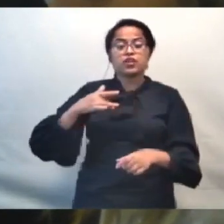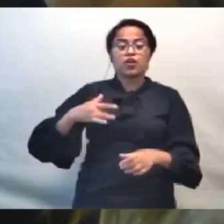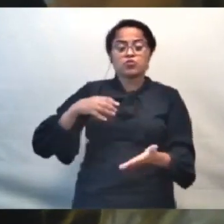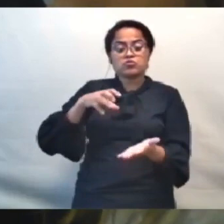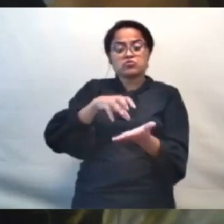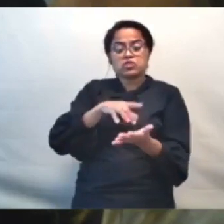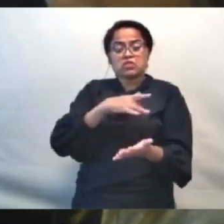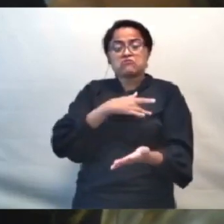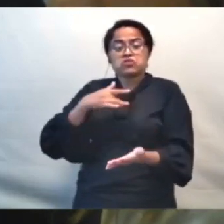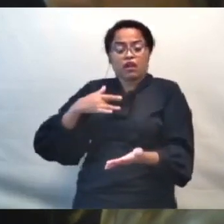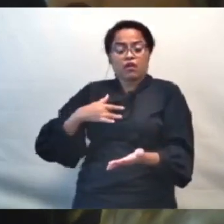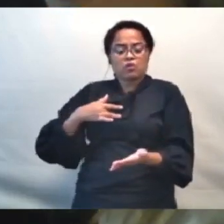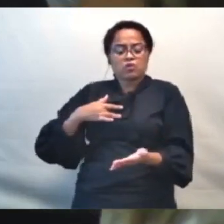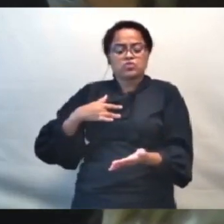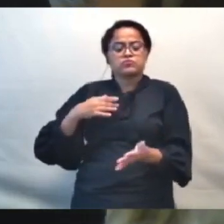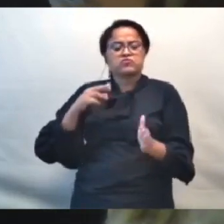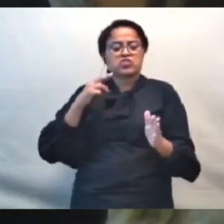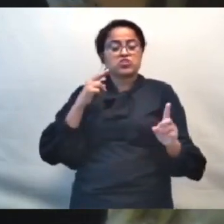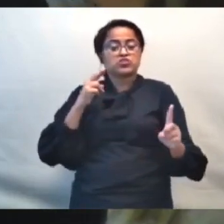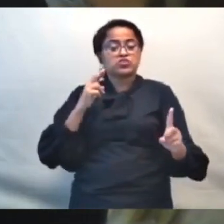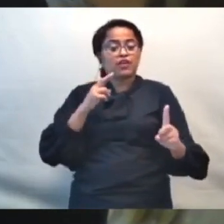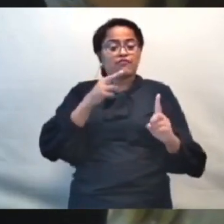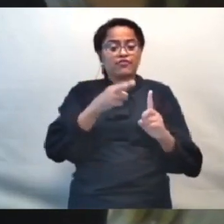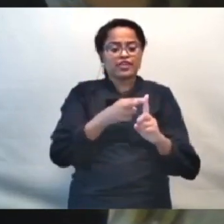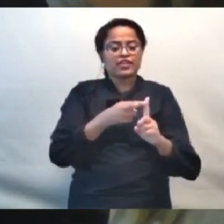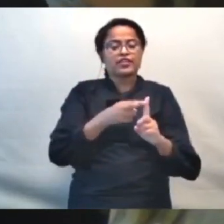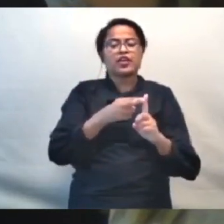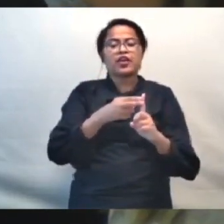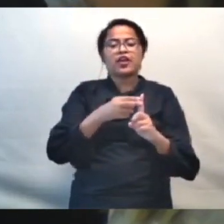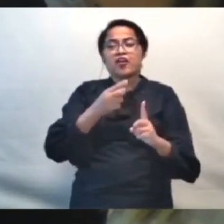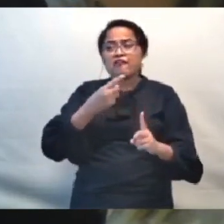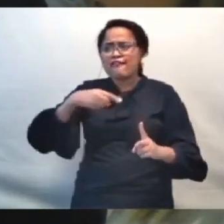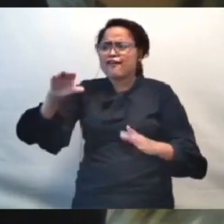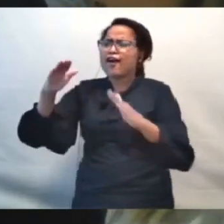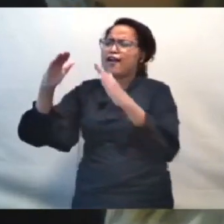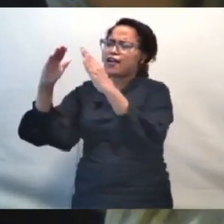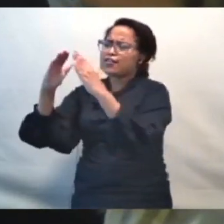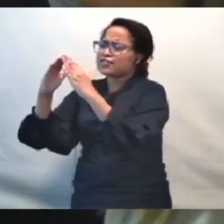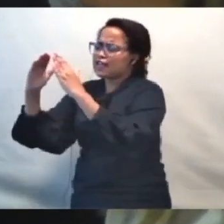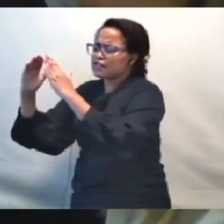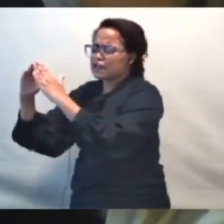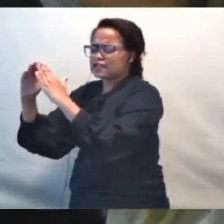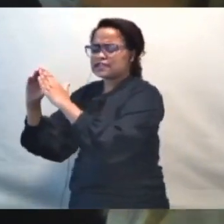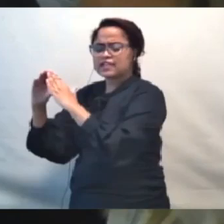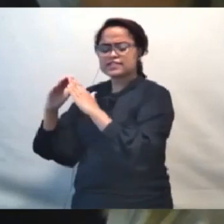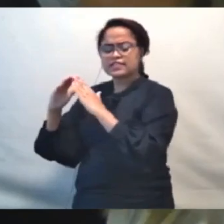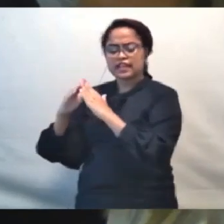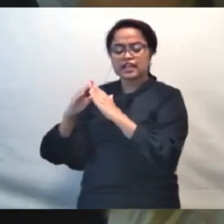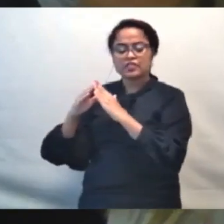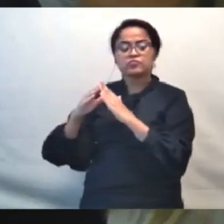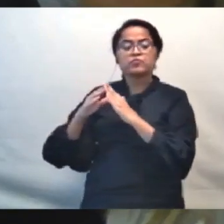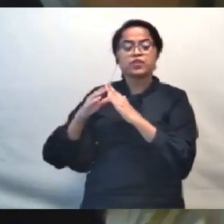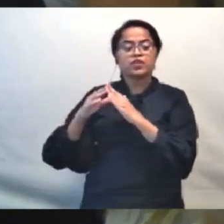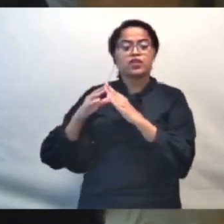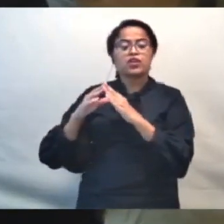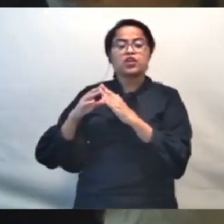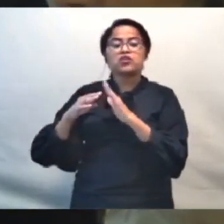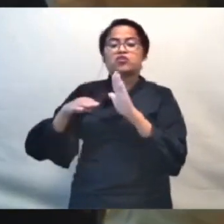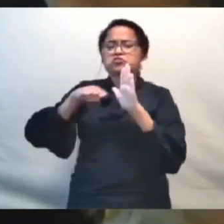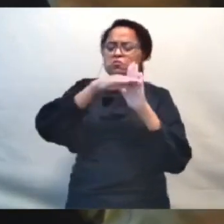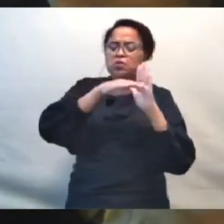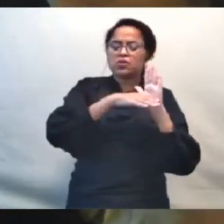faz abordagem nas casas, e aí a gente programa a remoção dos resíduos. Então, todas as semanas estão sendo feitas